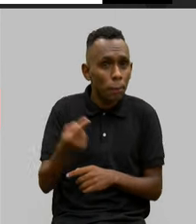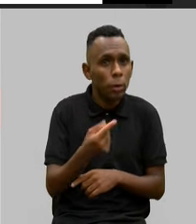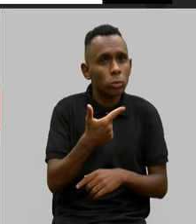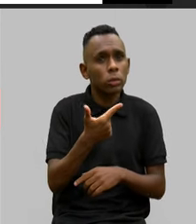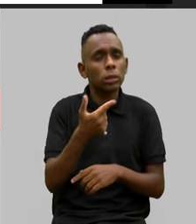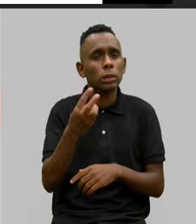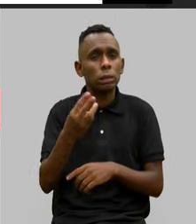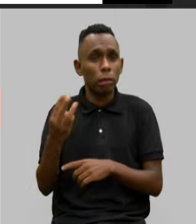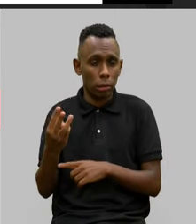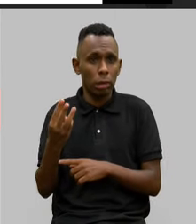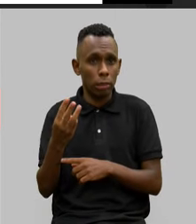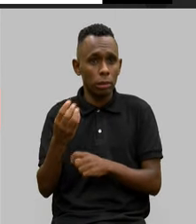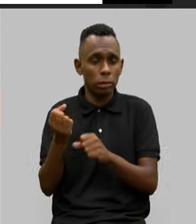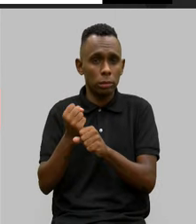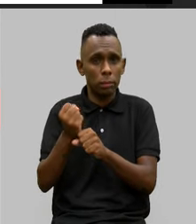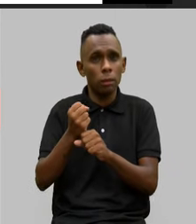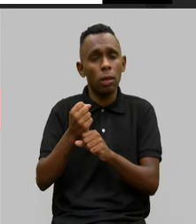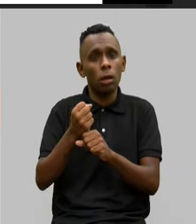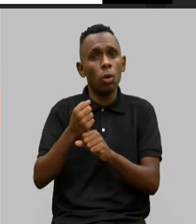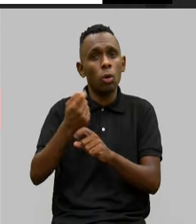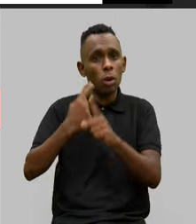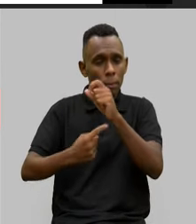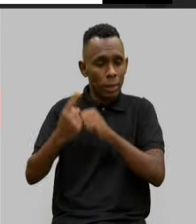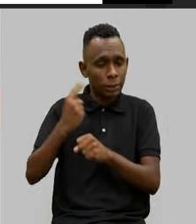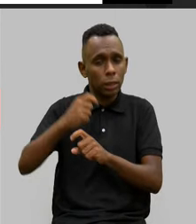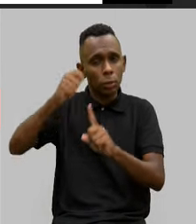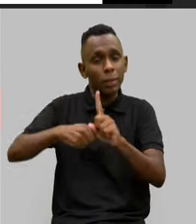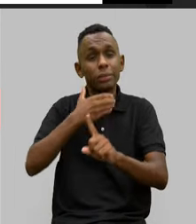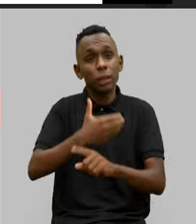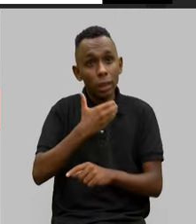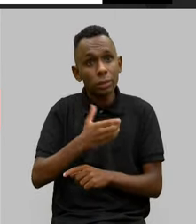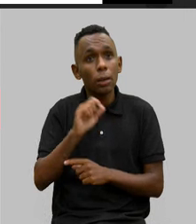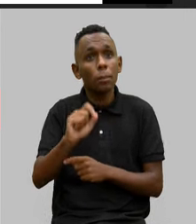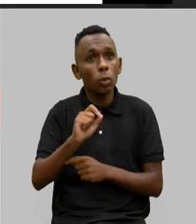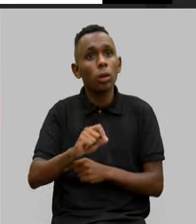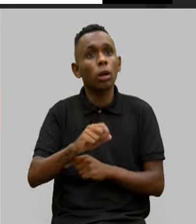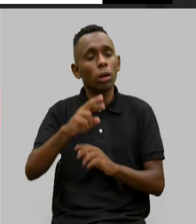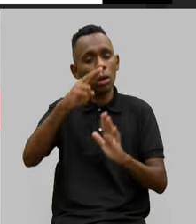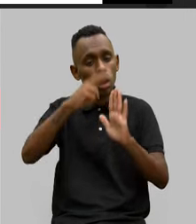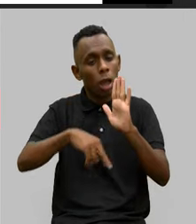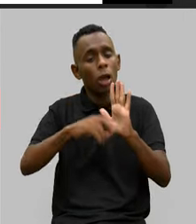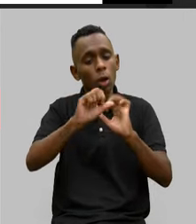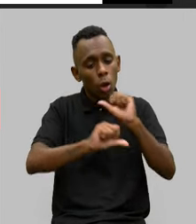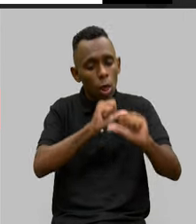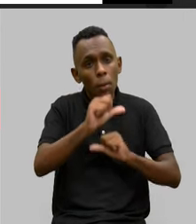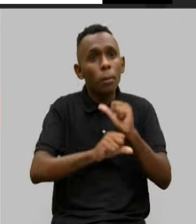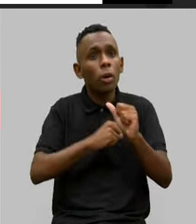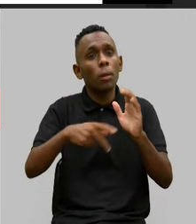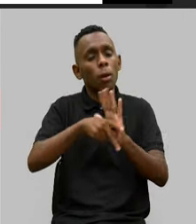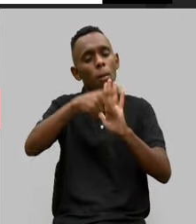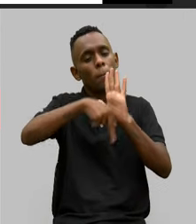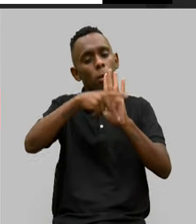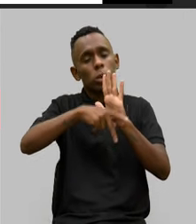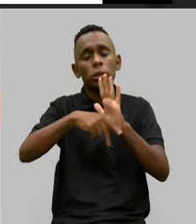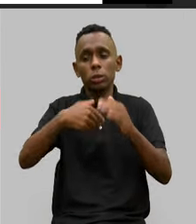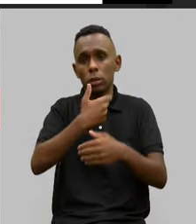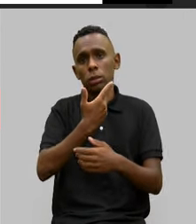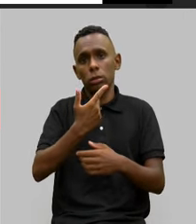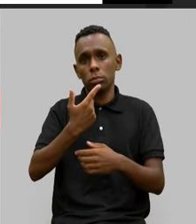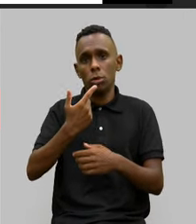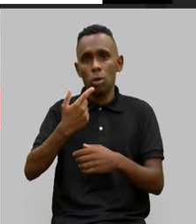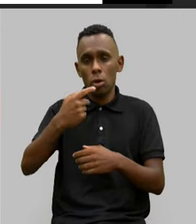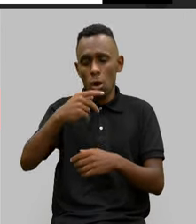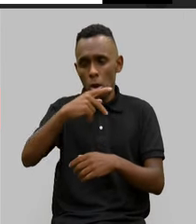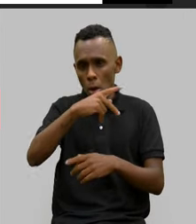6.233 de dezembro do ano passado ele vai regulamentar a execução da política pública do Estado de São Paulo com relação a